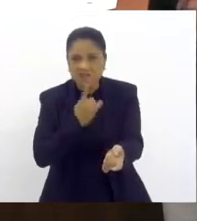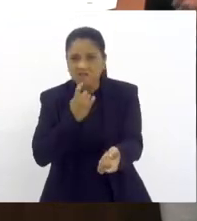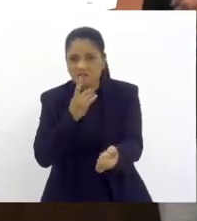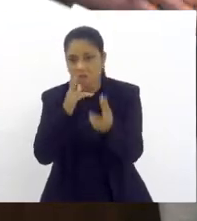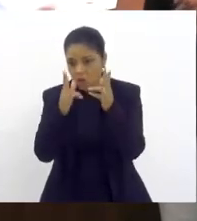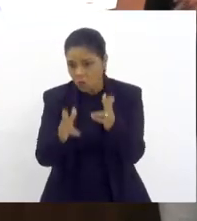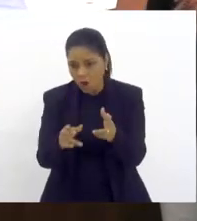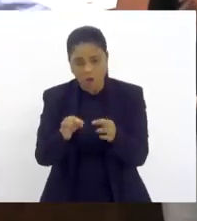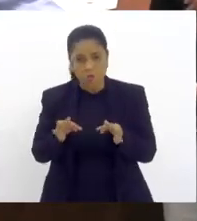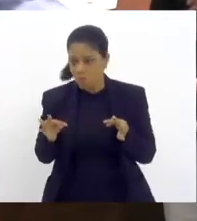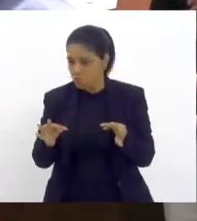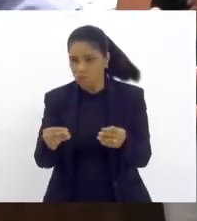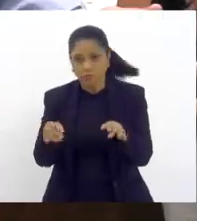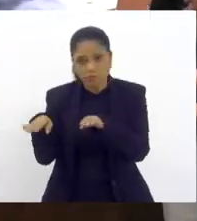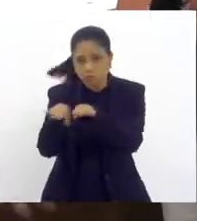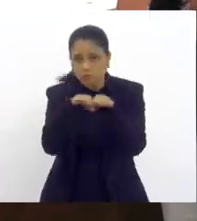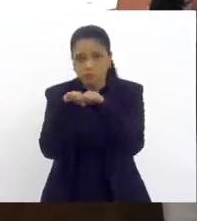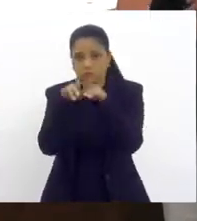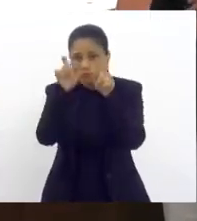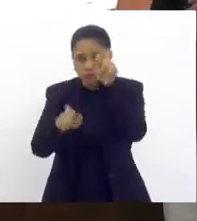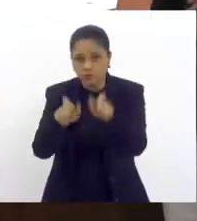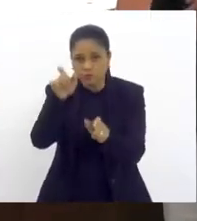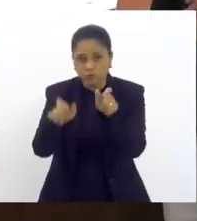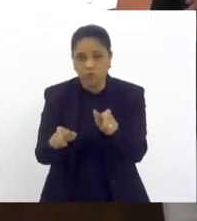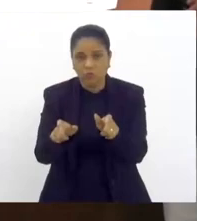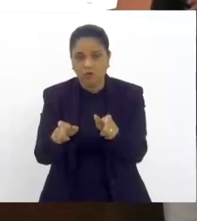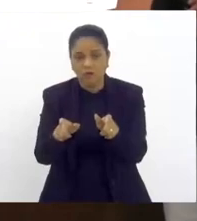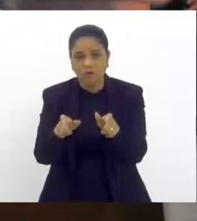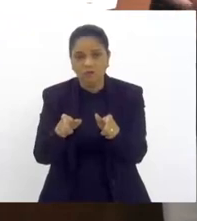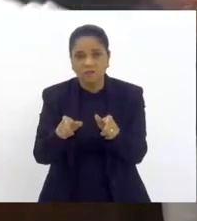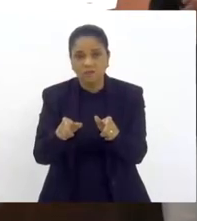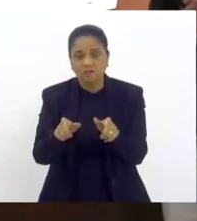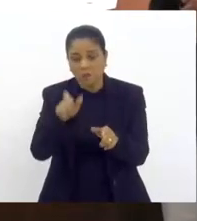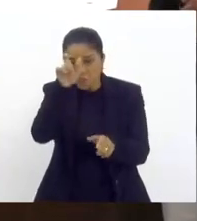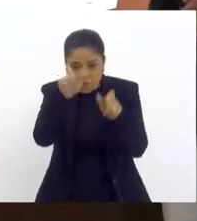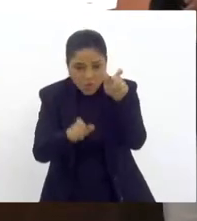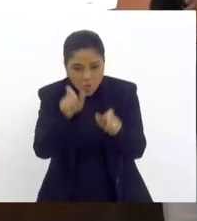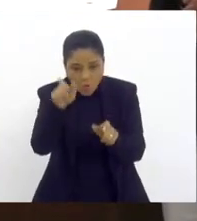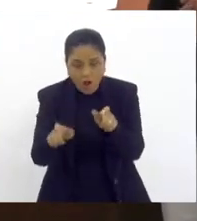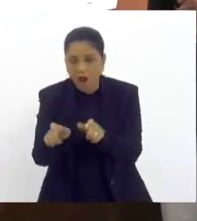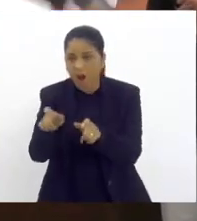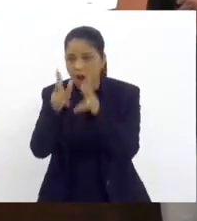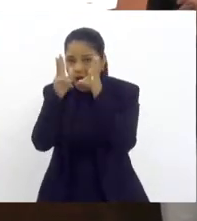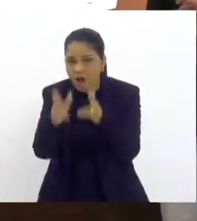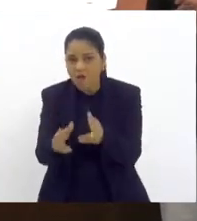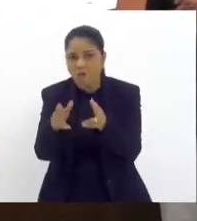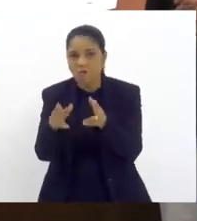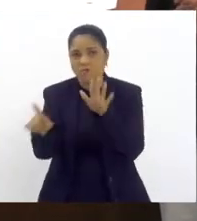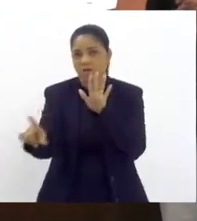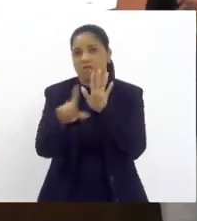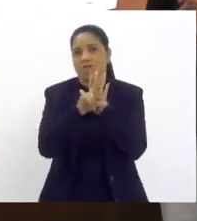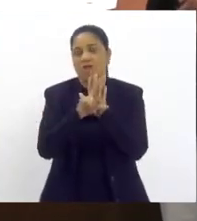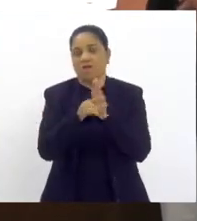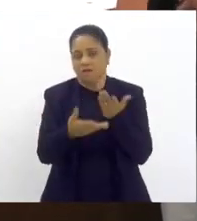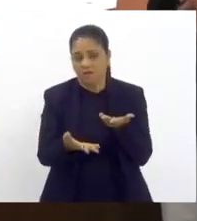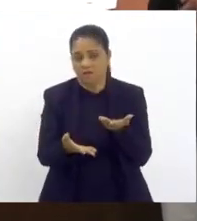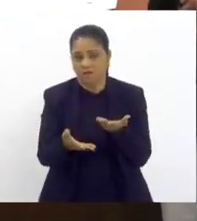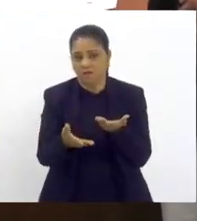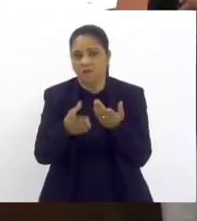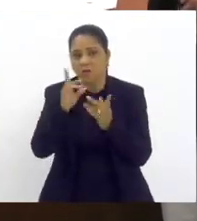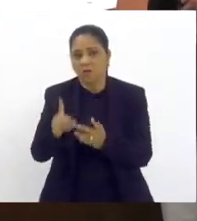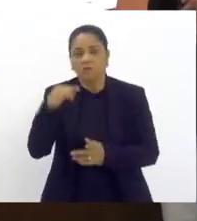no sangue da veia de todo mundo, pô. Todos nós somos iguais perante a lei, pô. Como bem disse aqui o deputado Marcelo